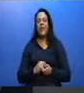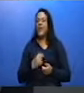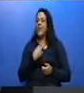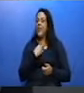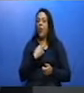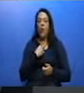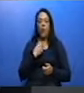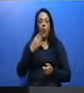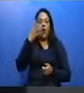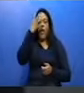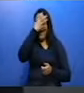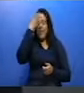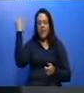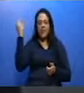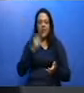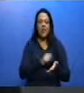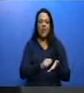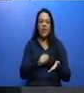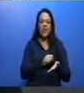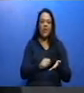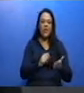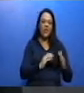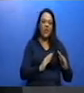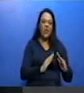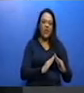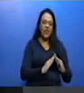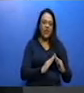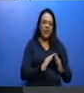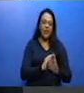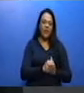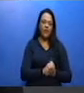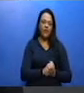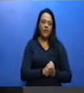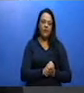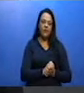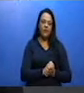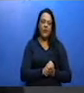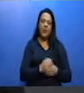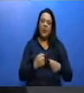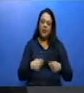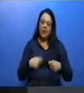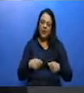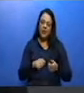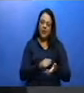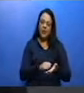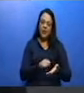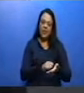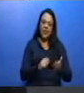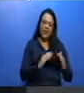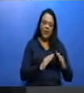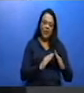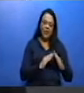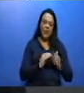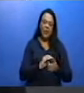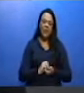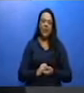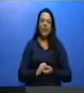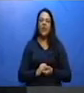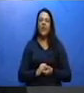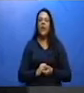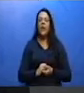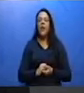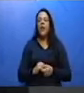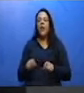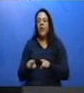tarefa. Toda aula, em cada unidade, tem uma tarefinha na apostila. Então, nós vamos fazendo essas